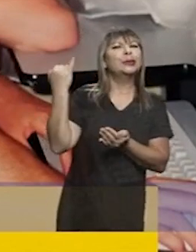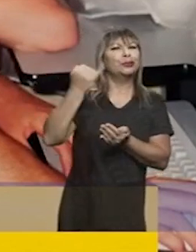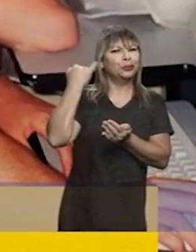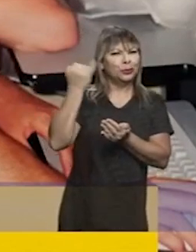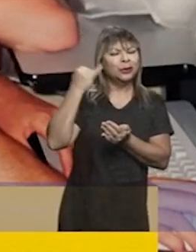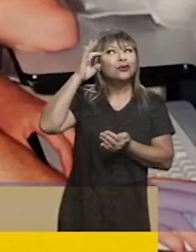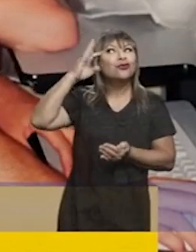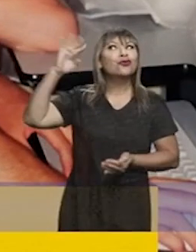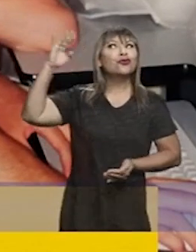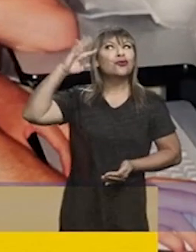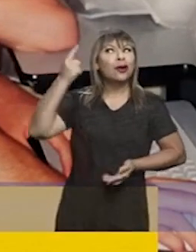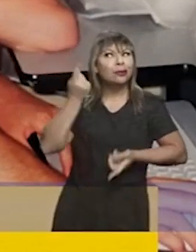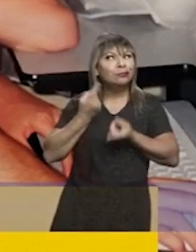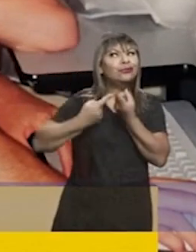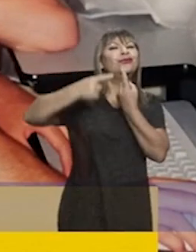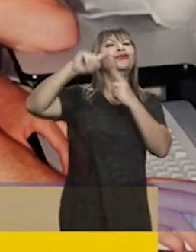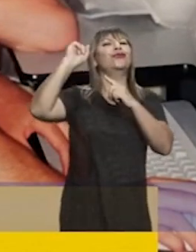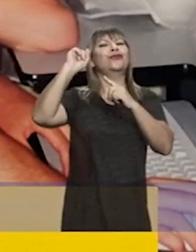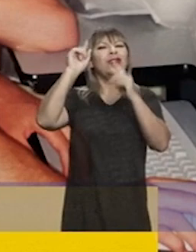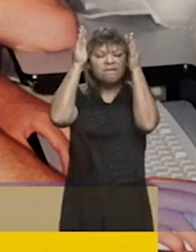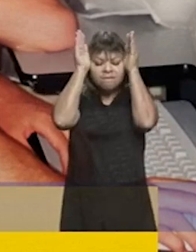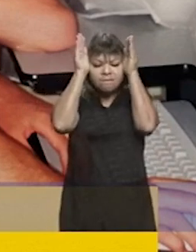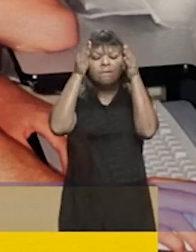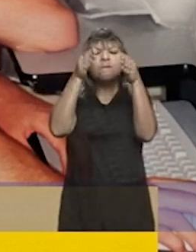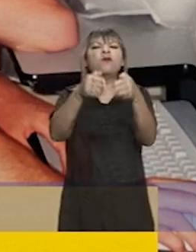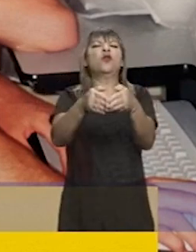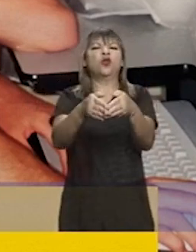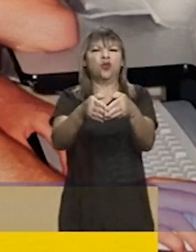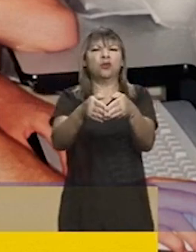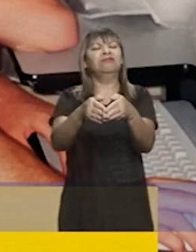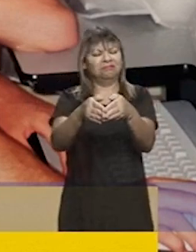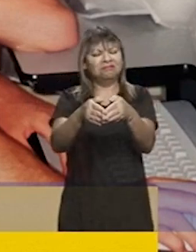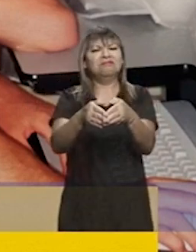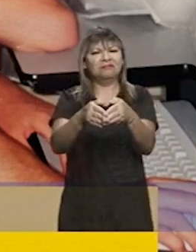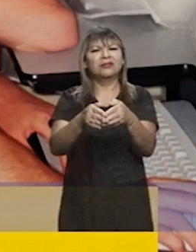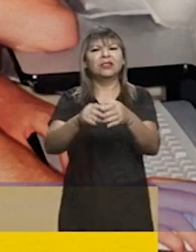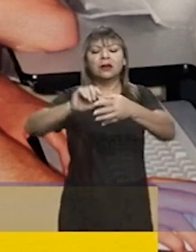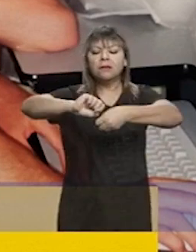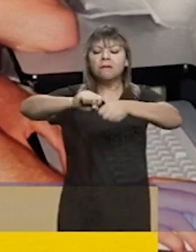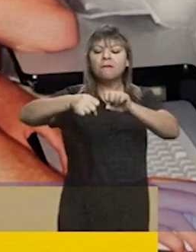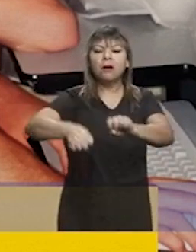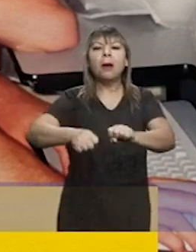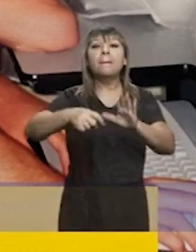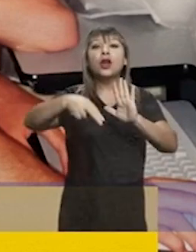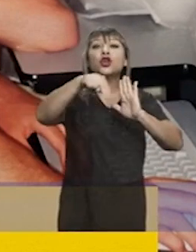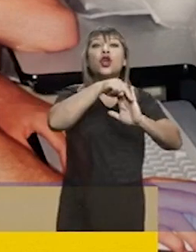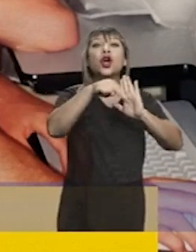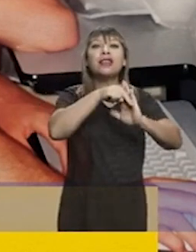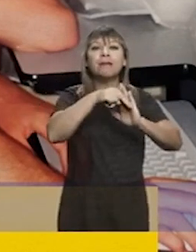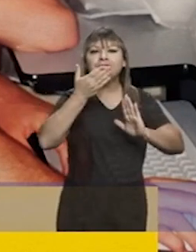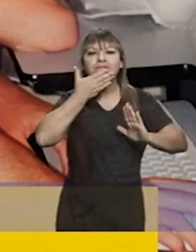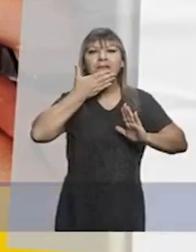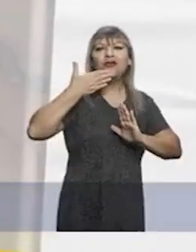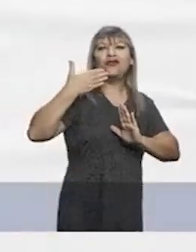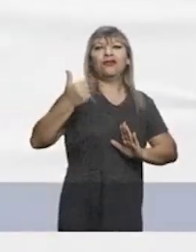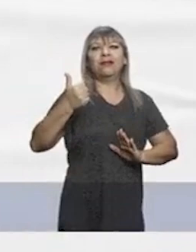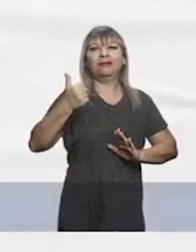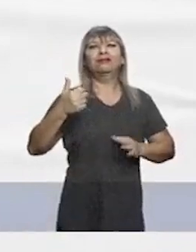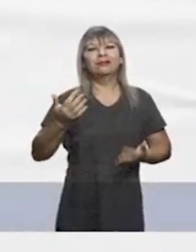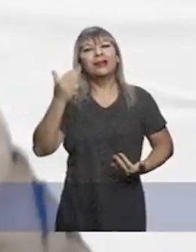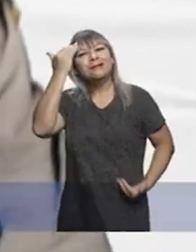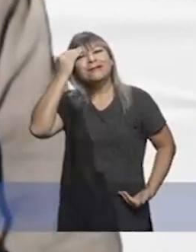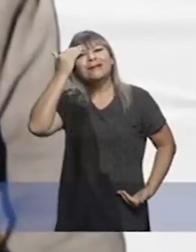para realizar seus sonhos. E com muita dedicação e foco, formou-se com as melhores notas na